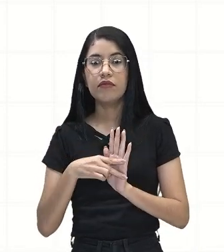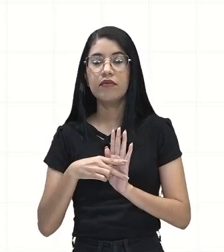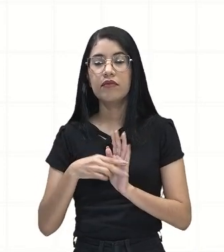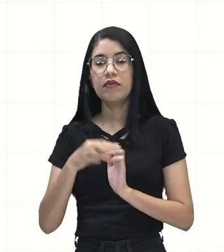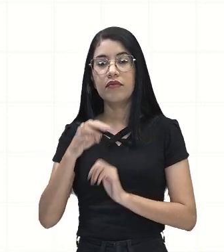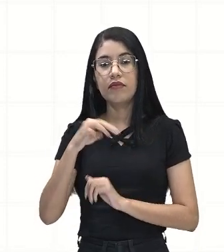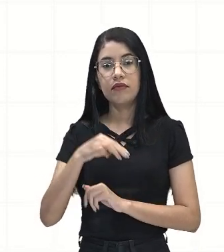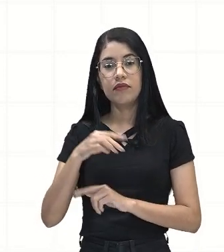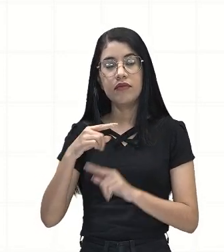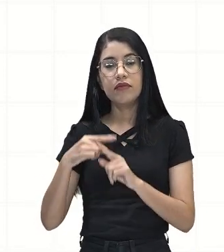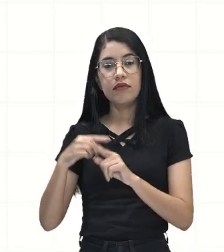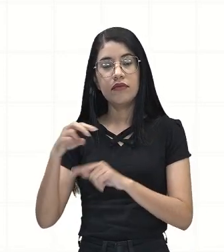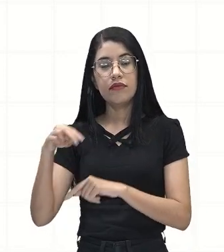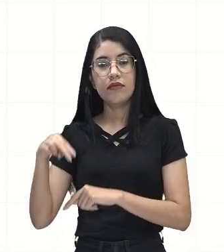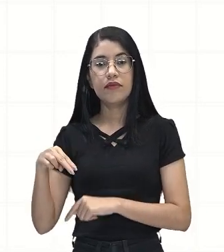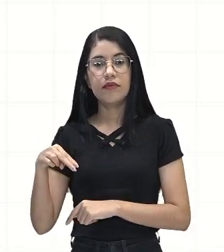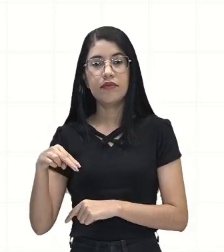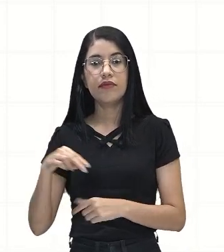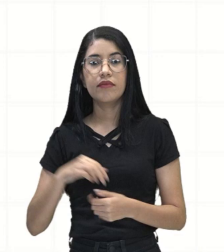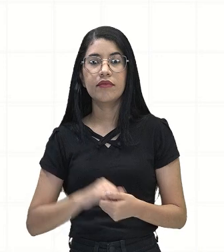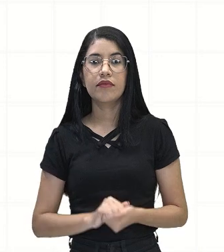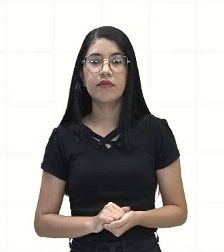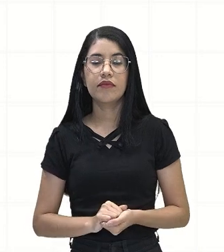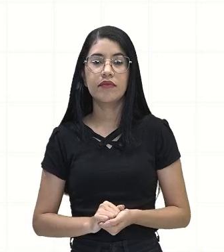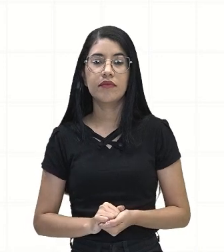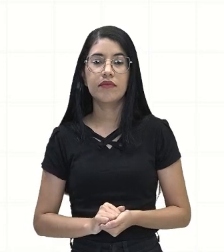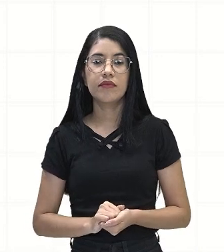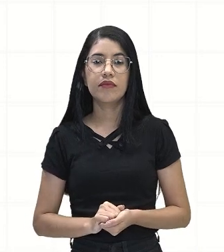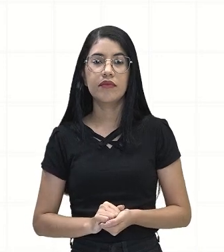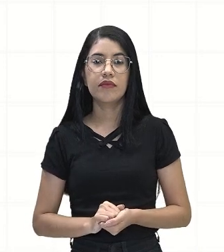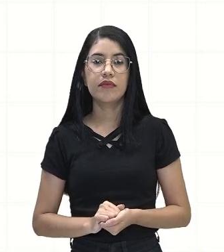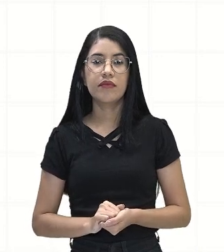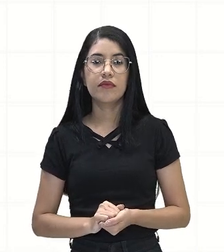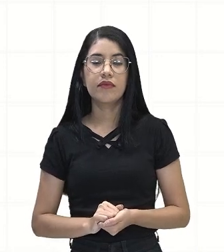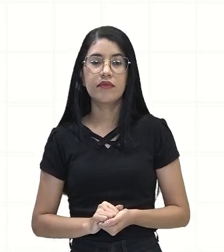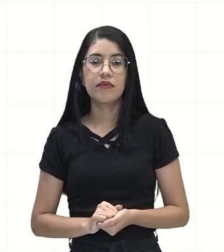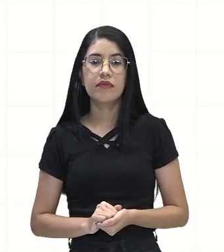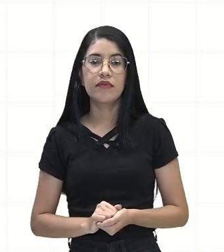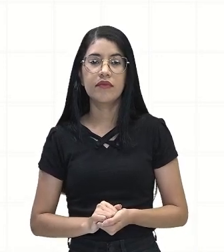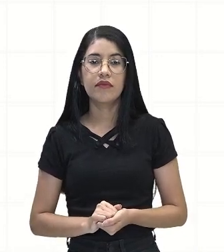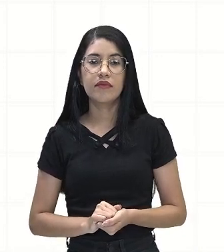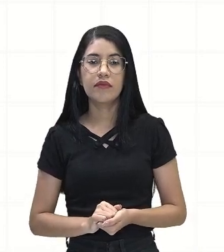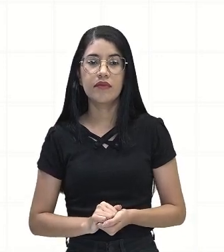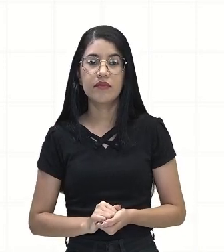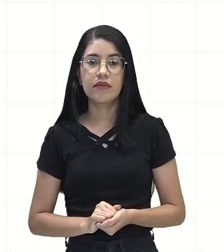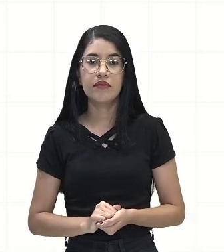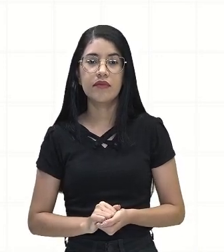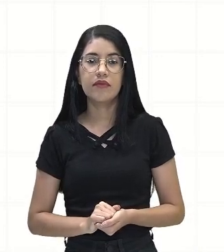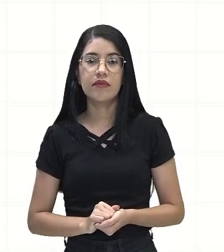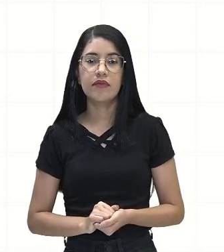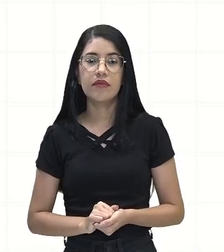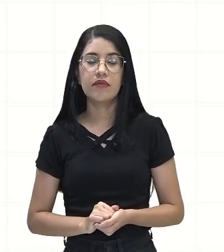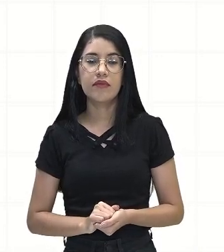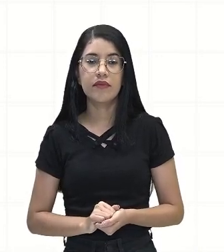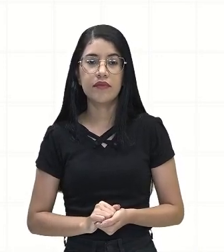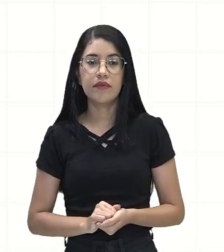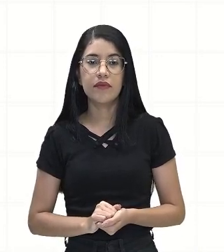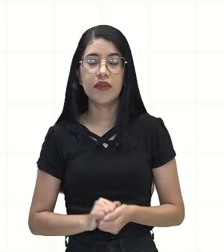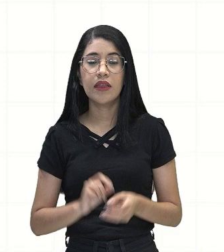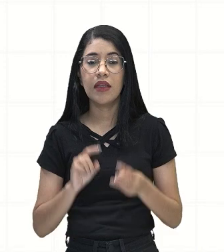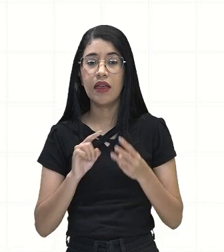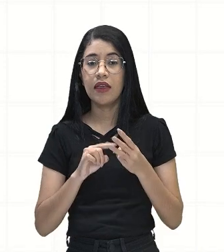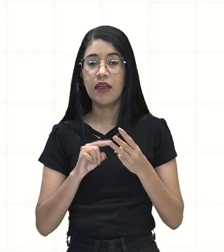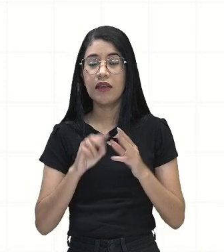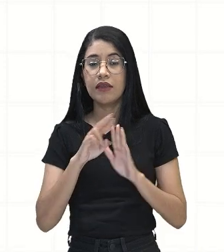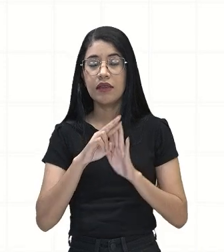das projeções. Beleza? Então, a altura ao quadrado é igual ao produto das projeções. E a nossa